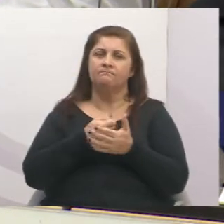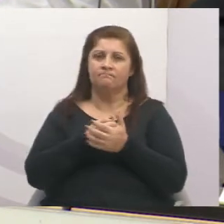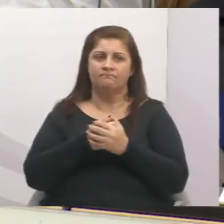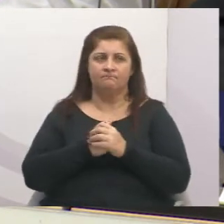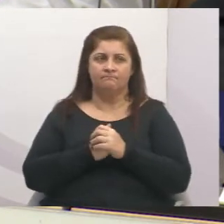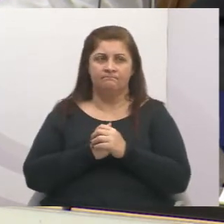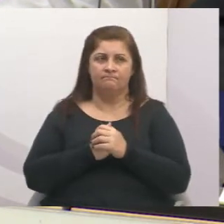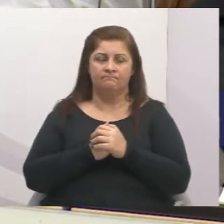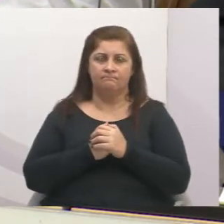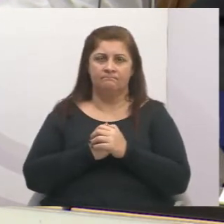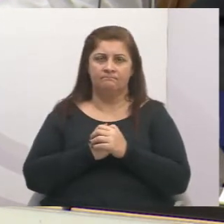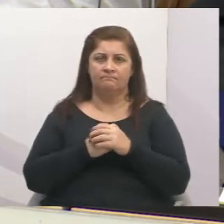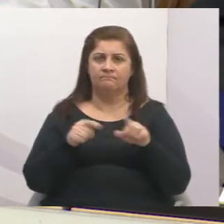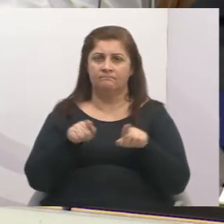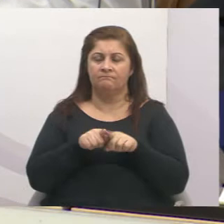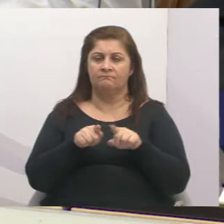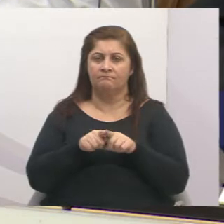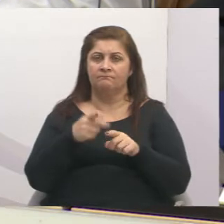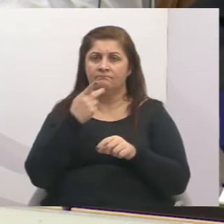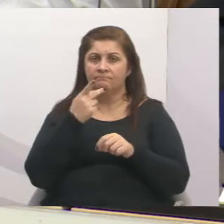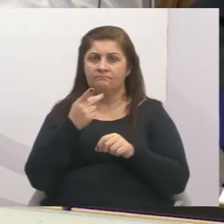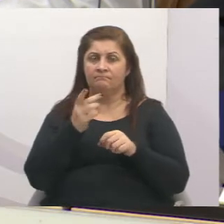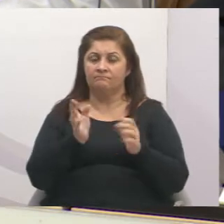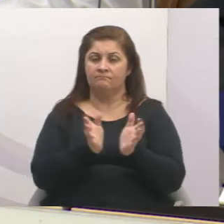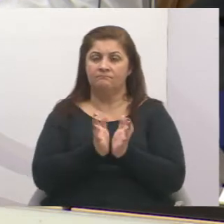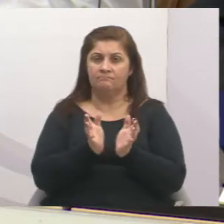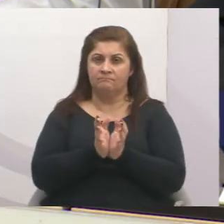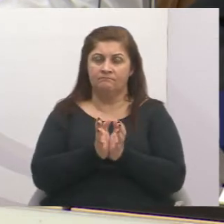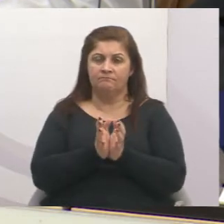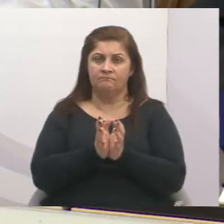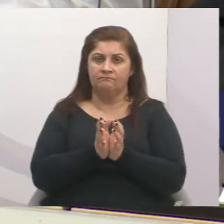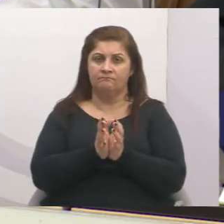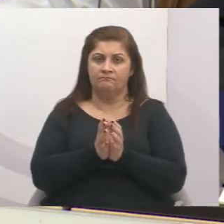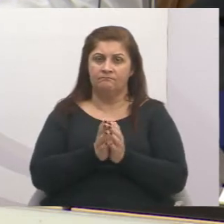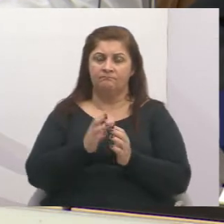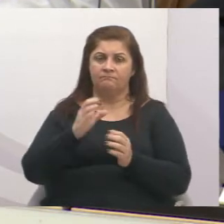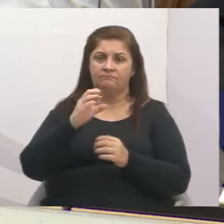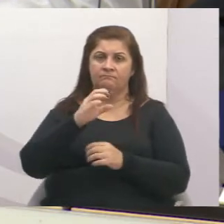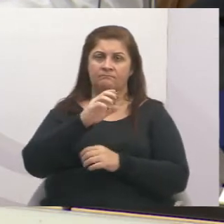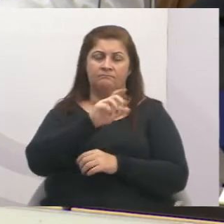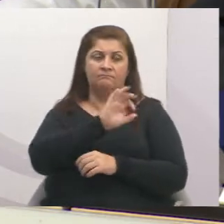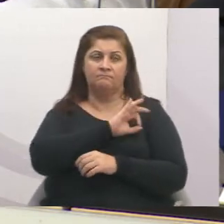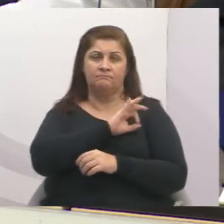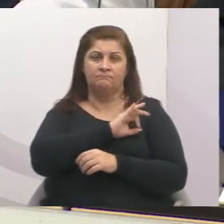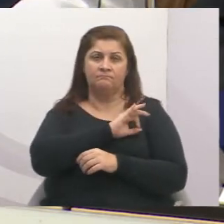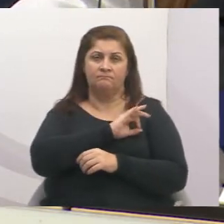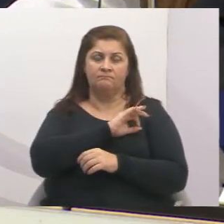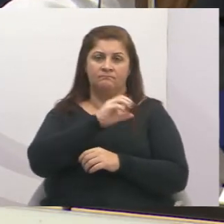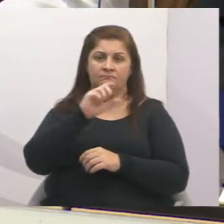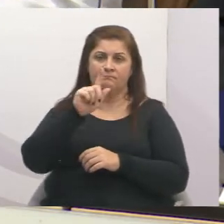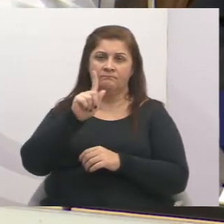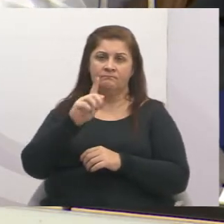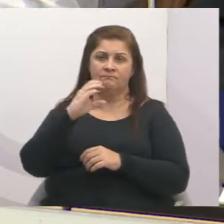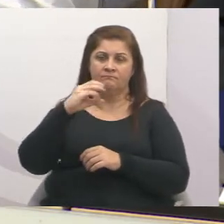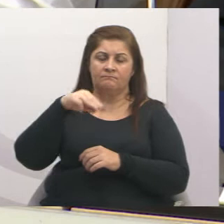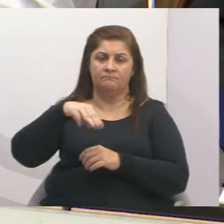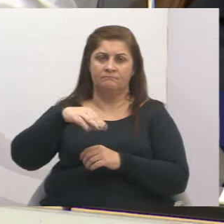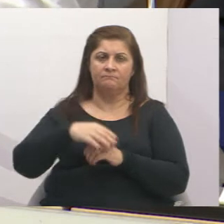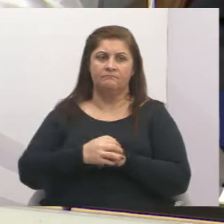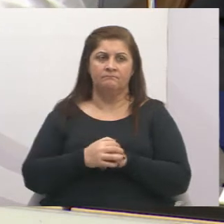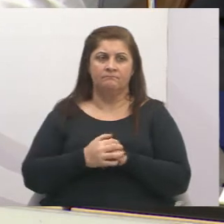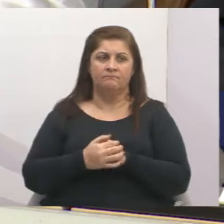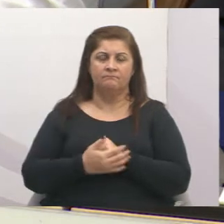Eu quero ressaltar aqui uma categoria, né, da GCM, que está sendo uma das mais prejudicadas, e aí a gente